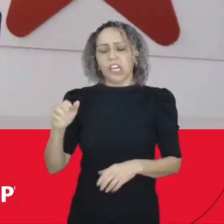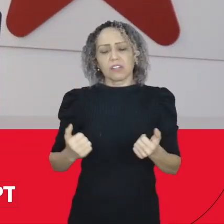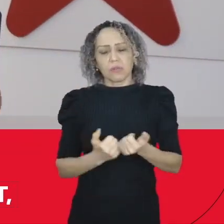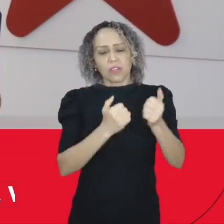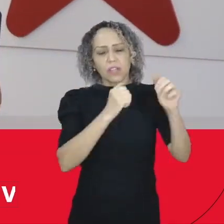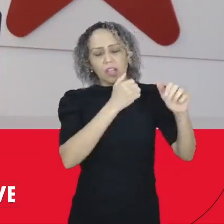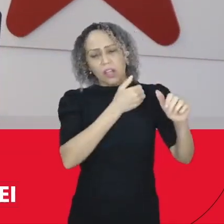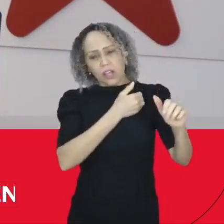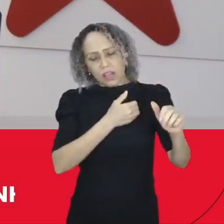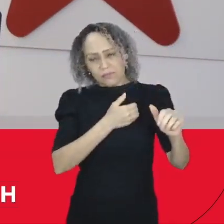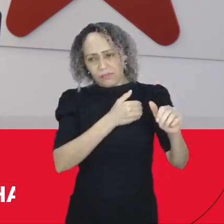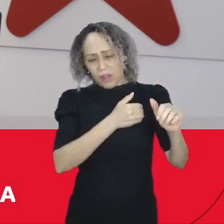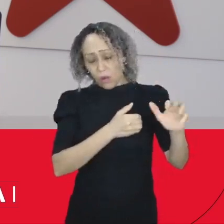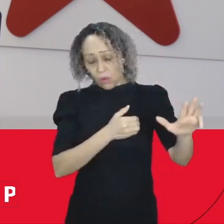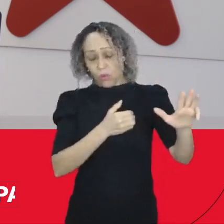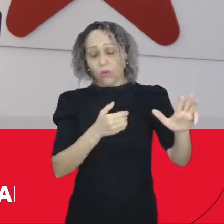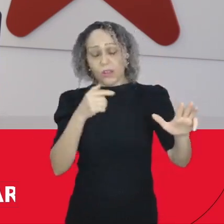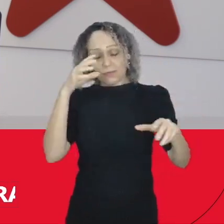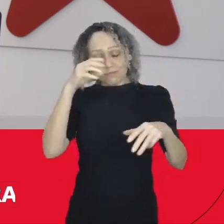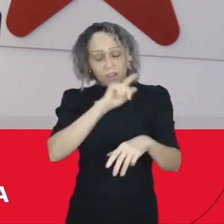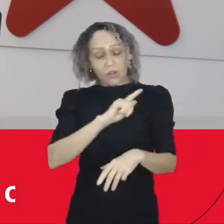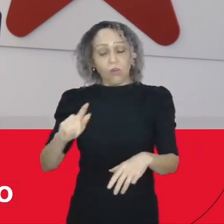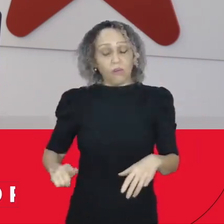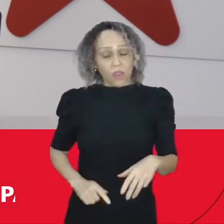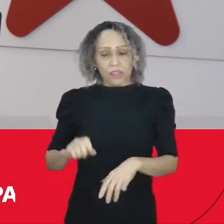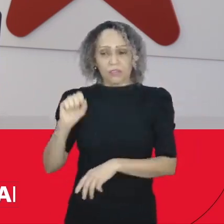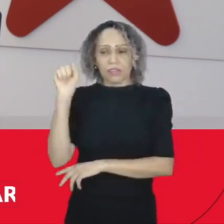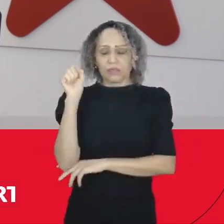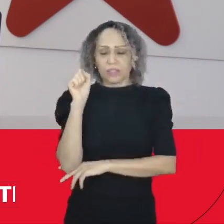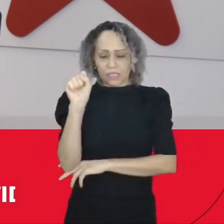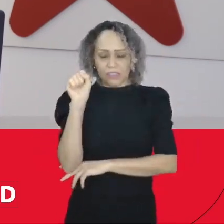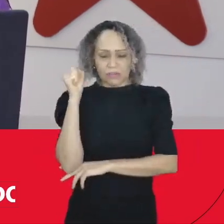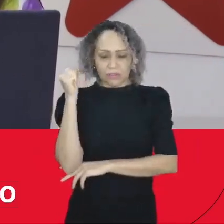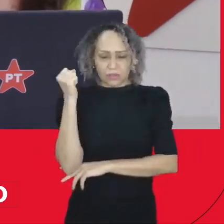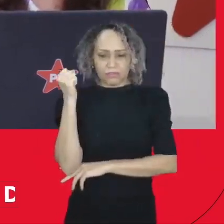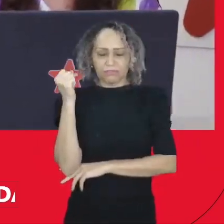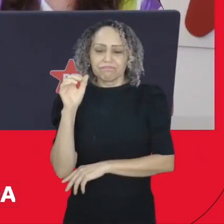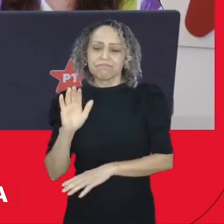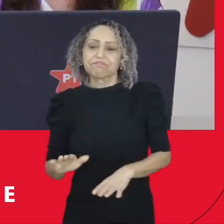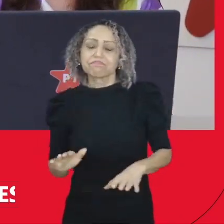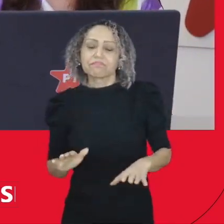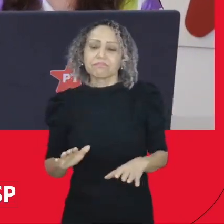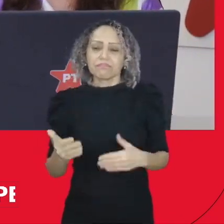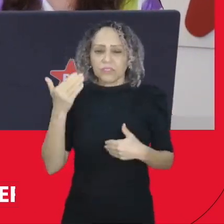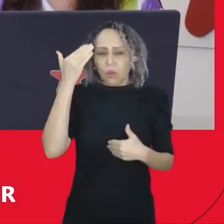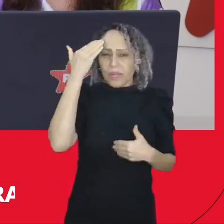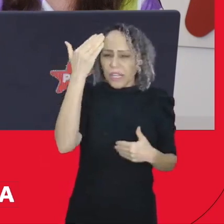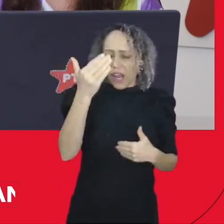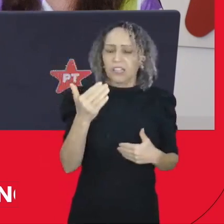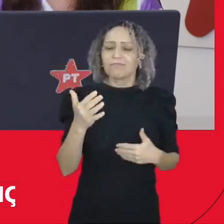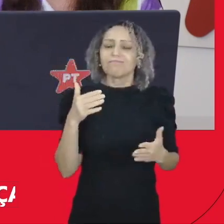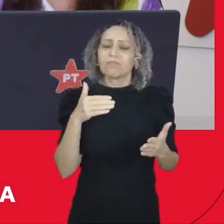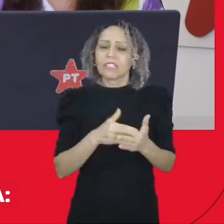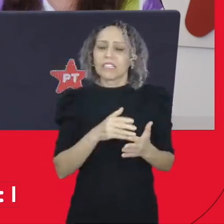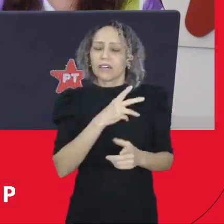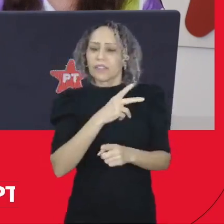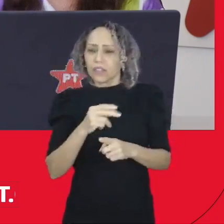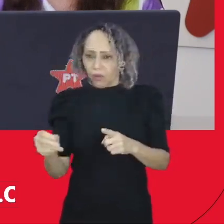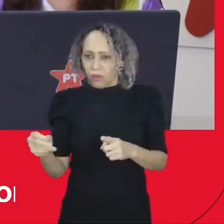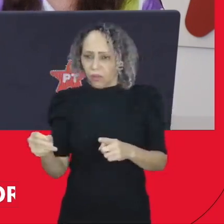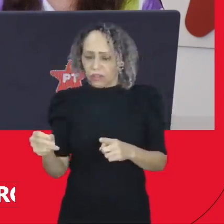metropolitana, onde nós tivemos o prazer e a honra de constituir governos sintonizados com a vida real das pessoas. Edgar Preto